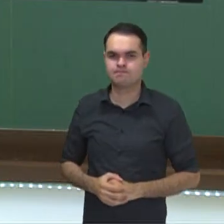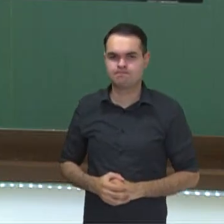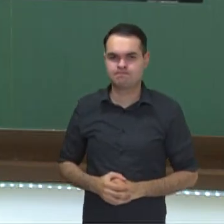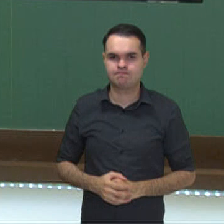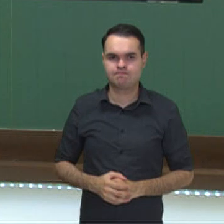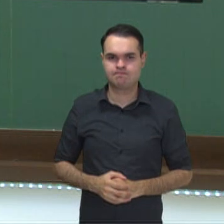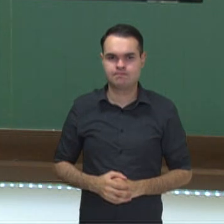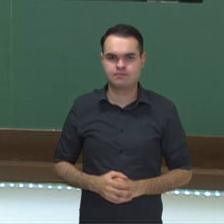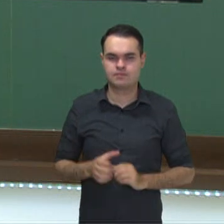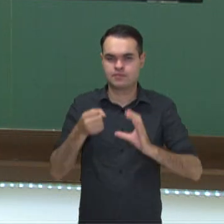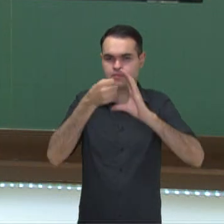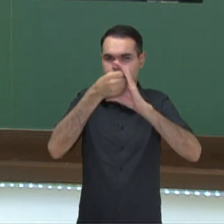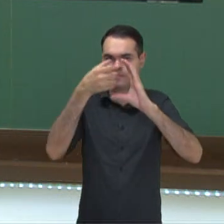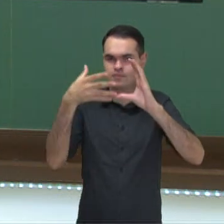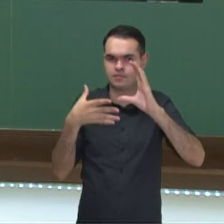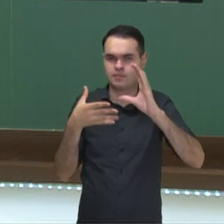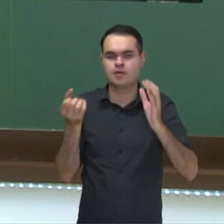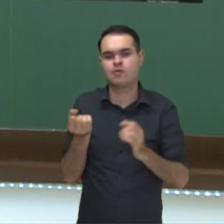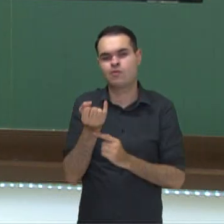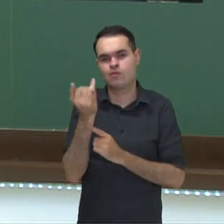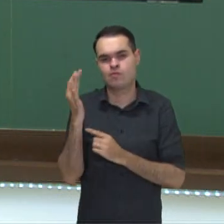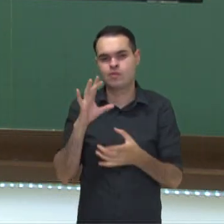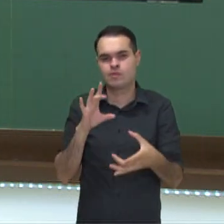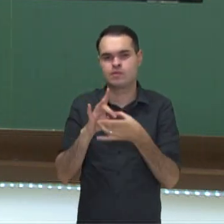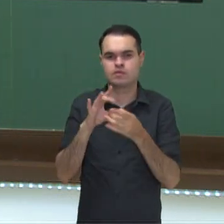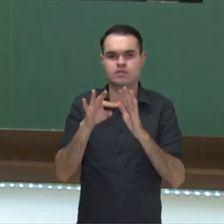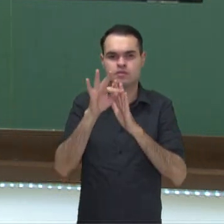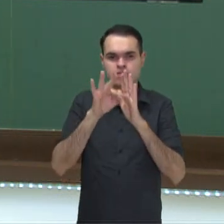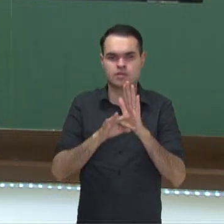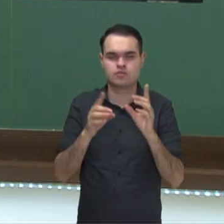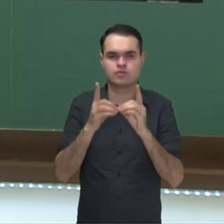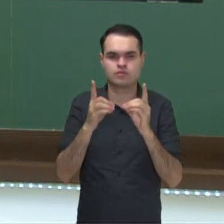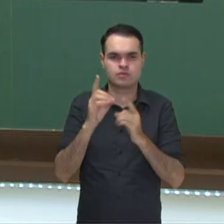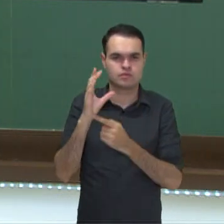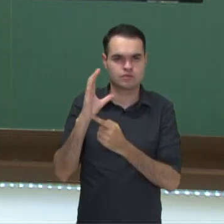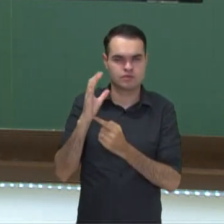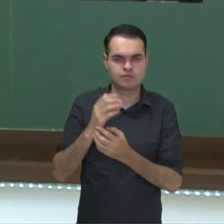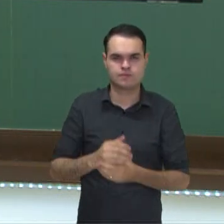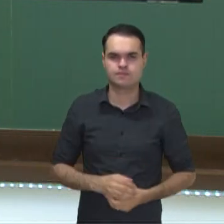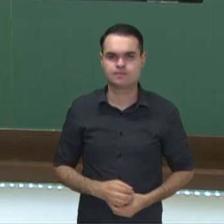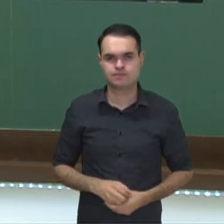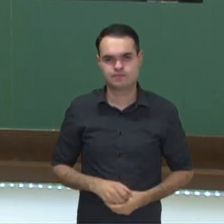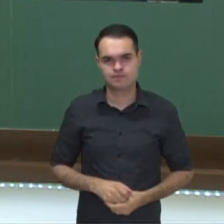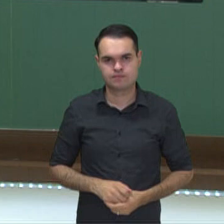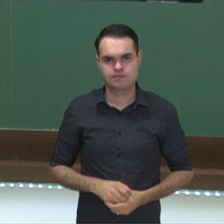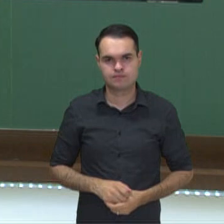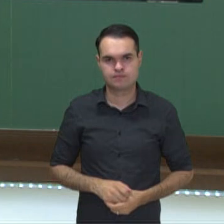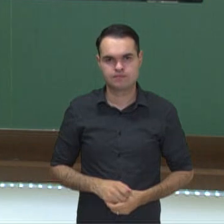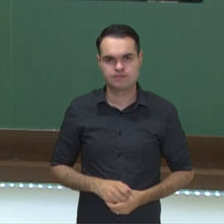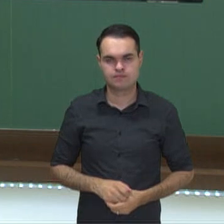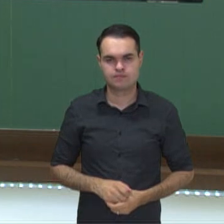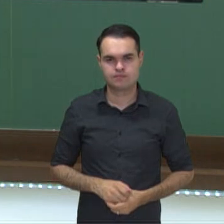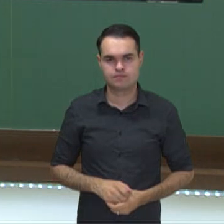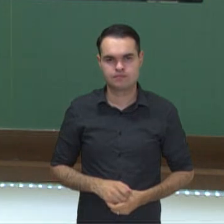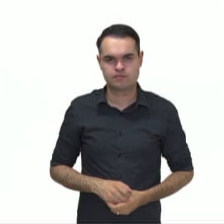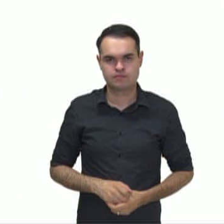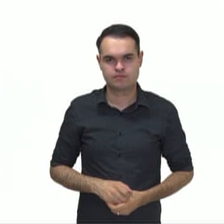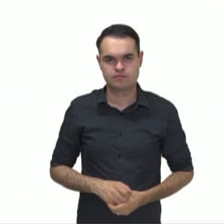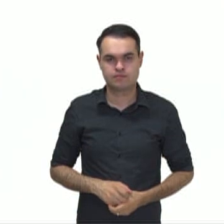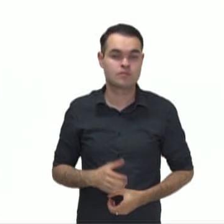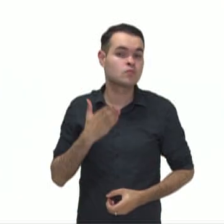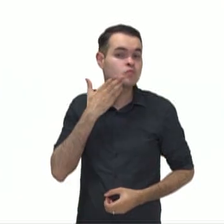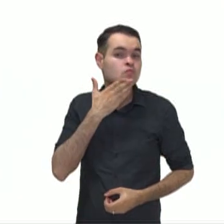Vejamos algumas características que compõem esse texto didático científico. Ele é composto do